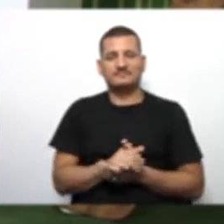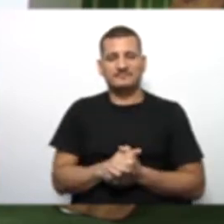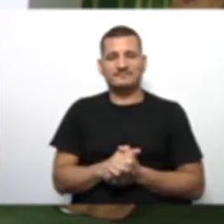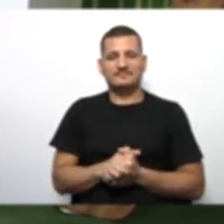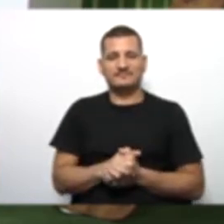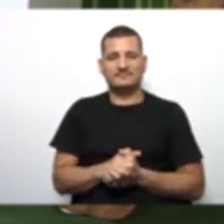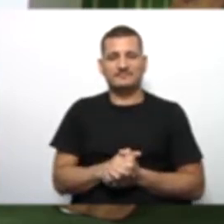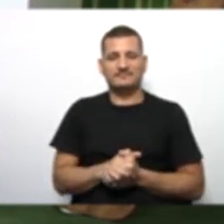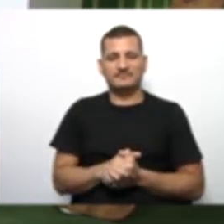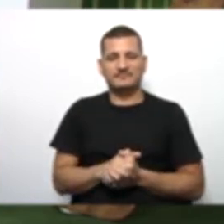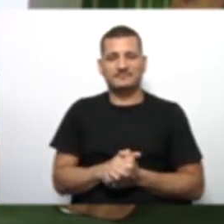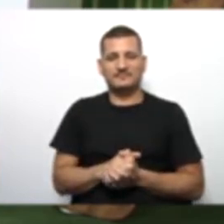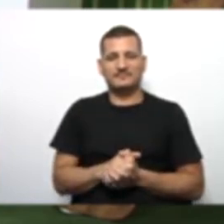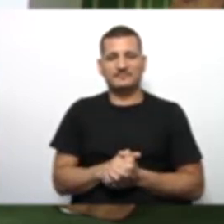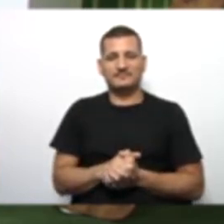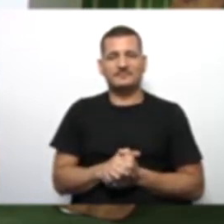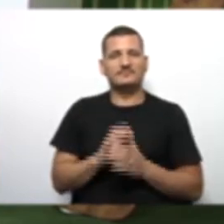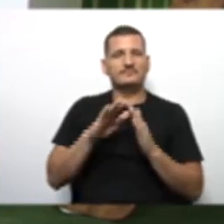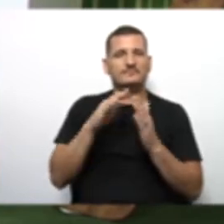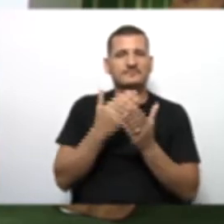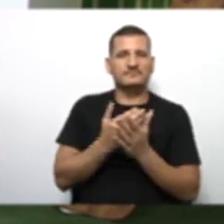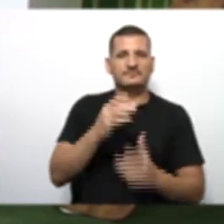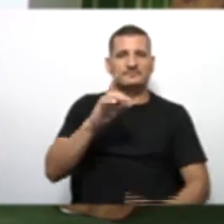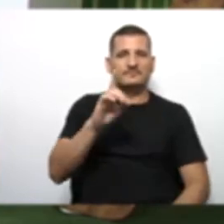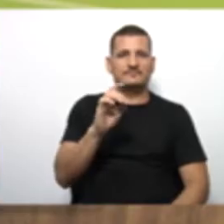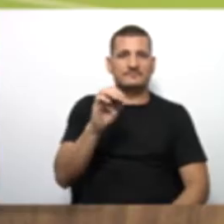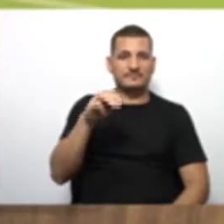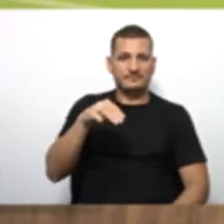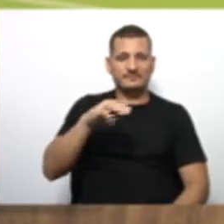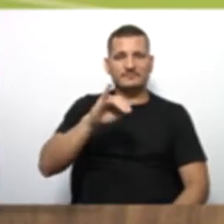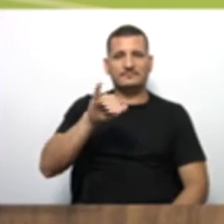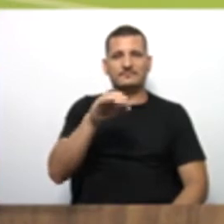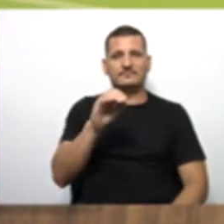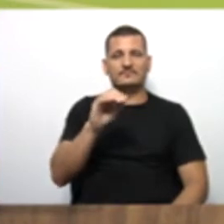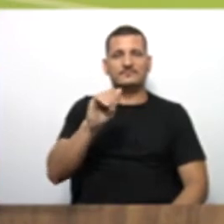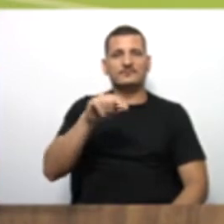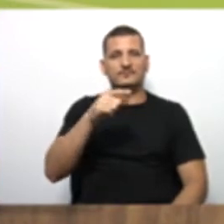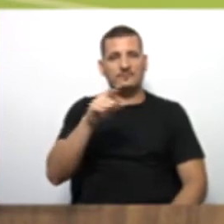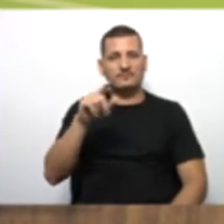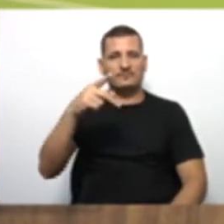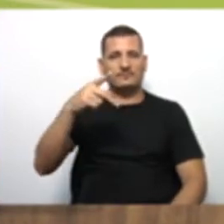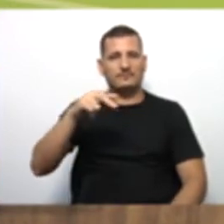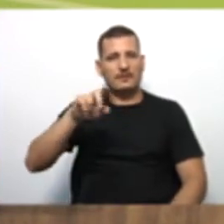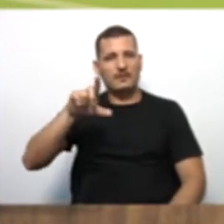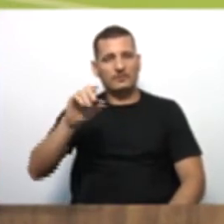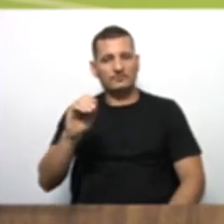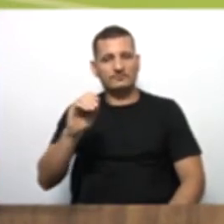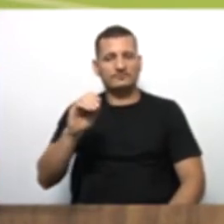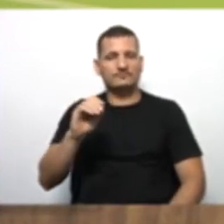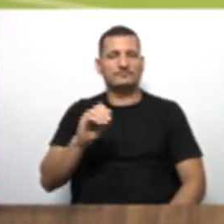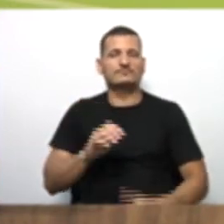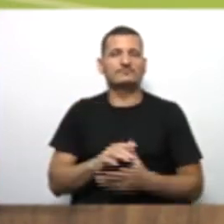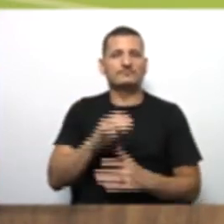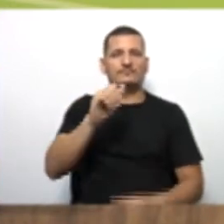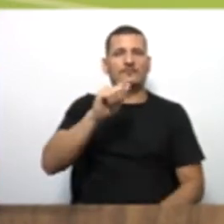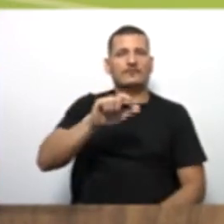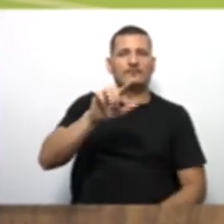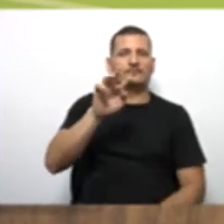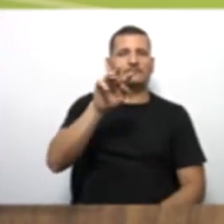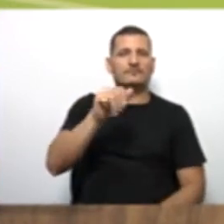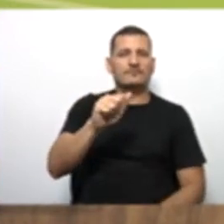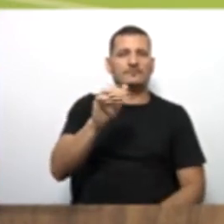tá? Enquanto o professor Saulo respira um pouco, né? Dá uma sossegada um pouco. Perfeito. Vamos mandar